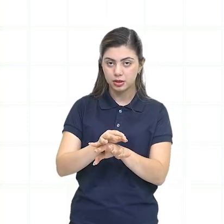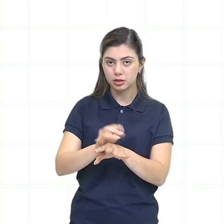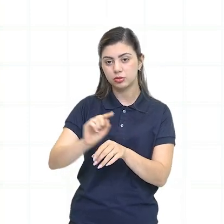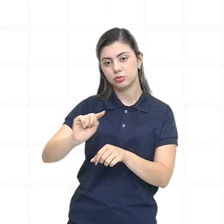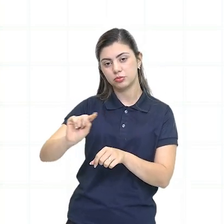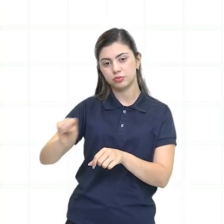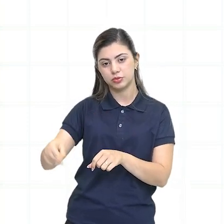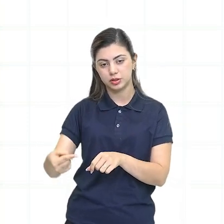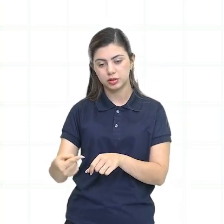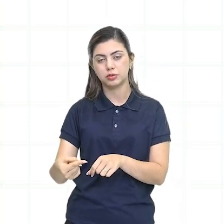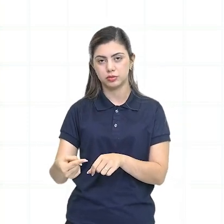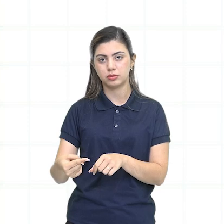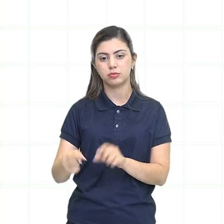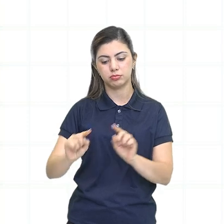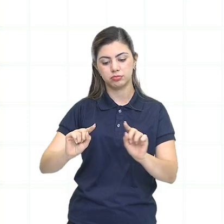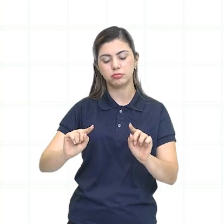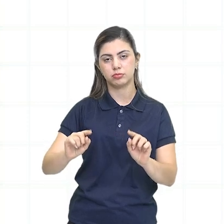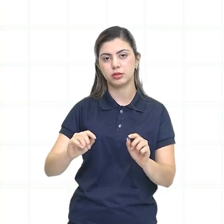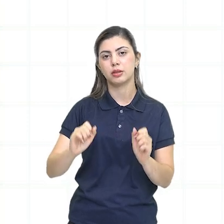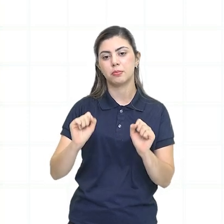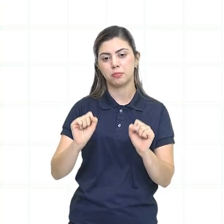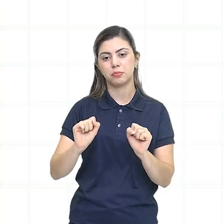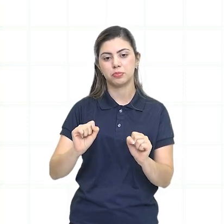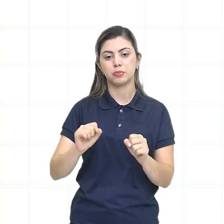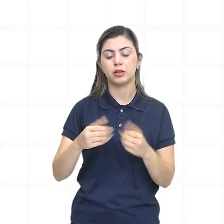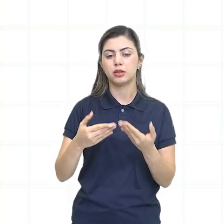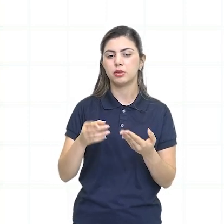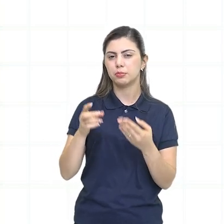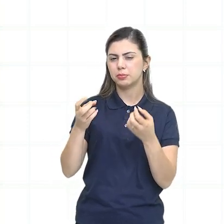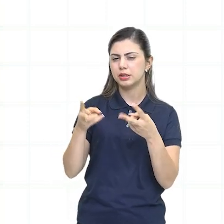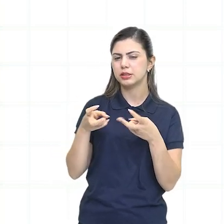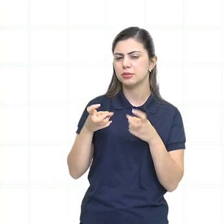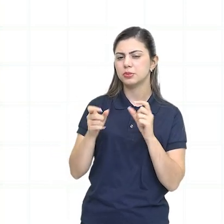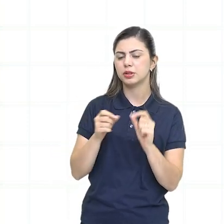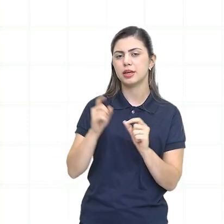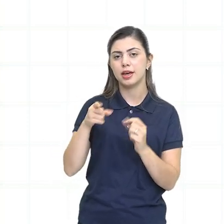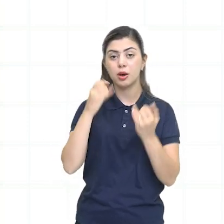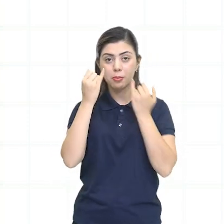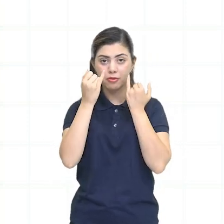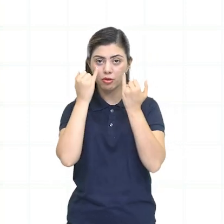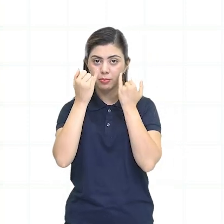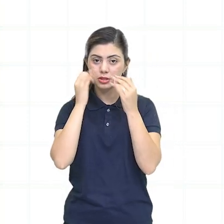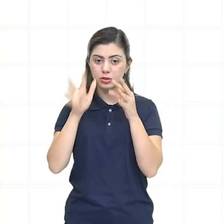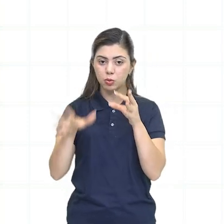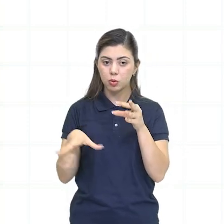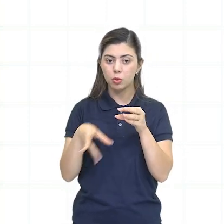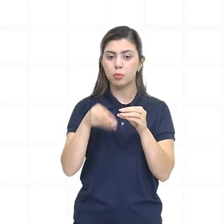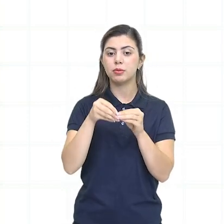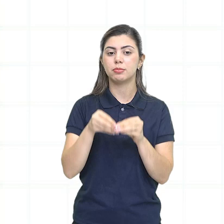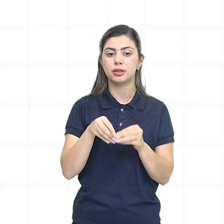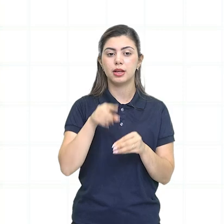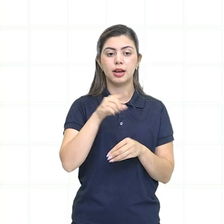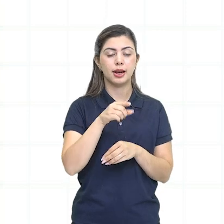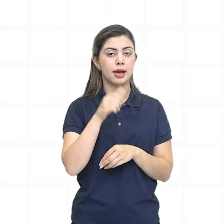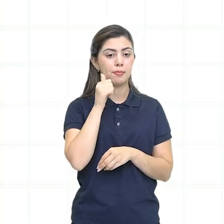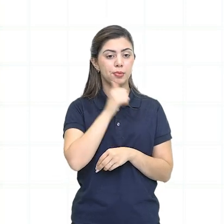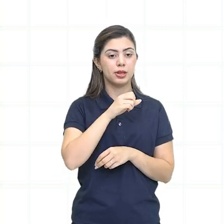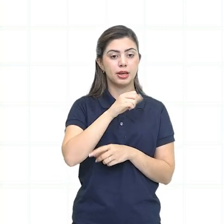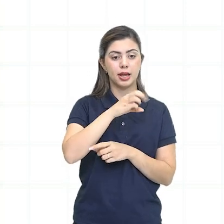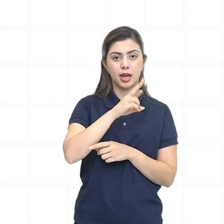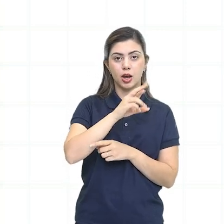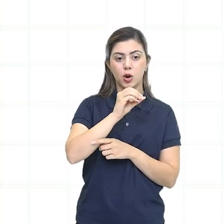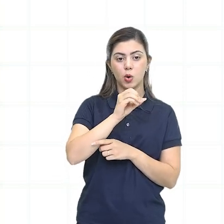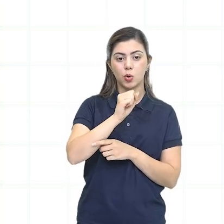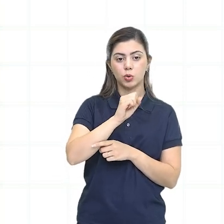apresentadora do podcast da manhã. Veja que é só uma informação a mais do termo que